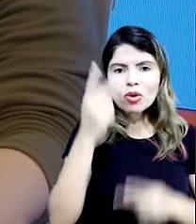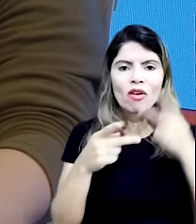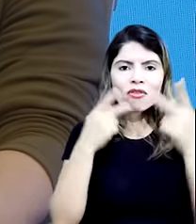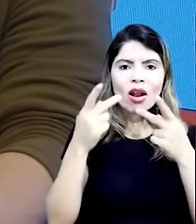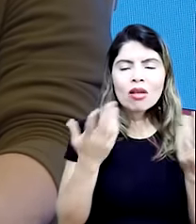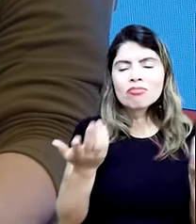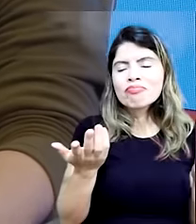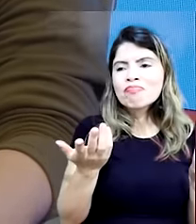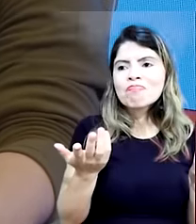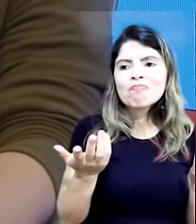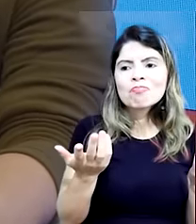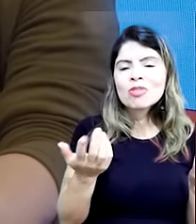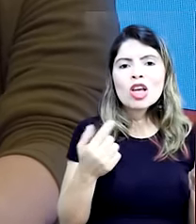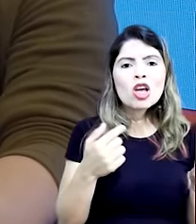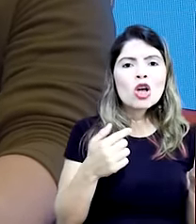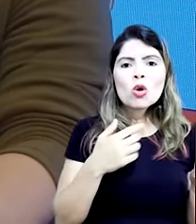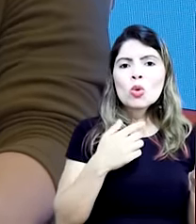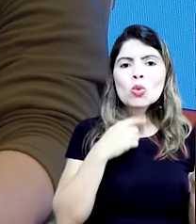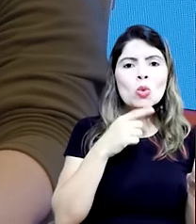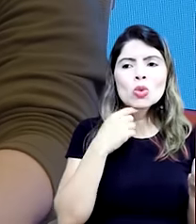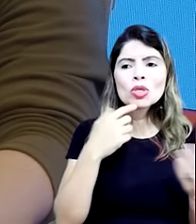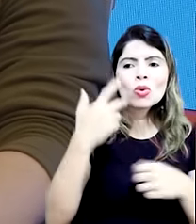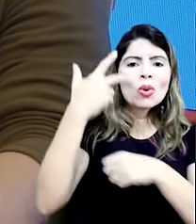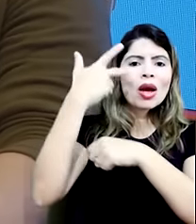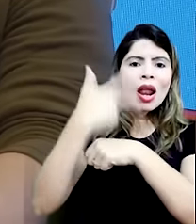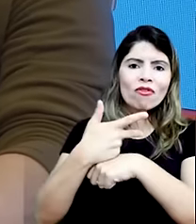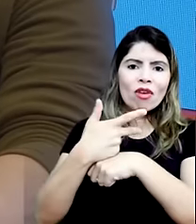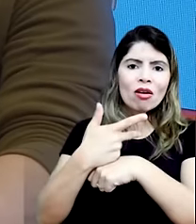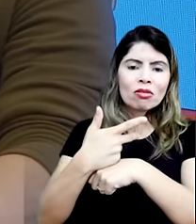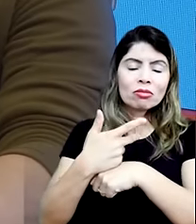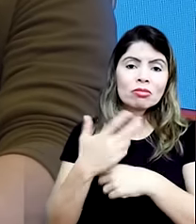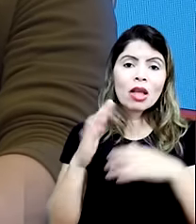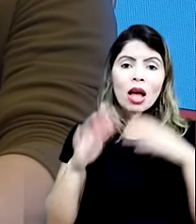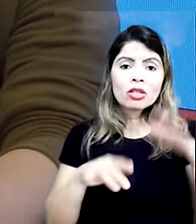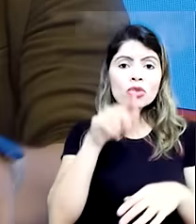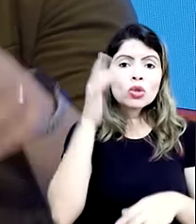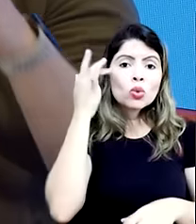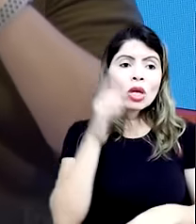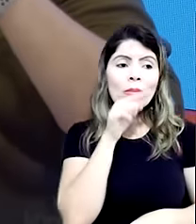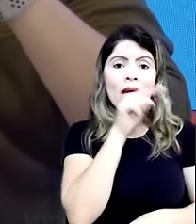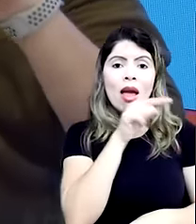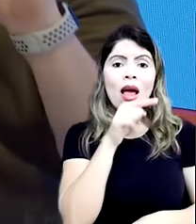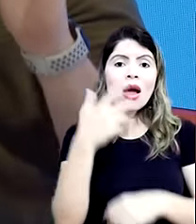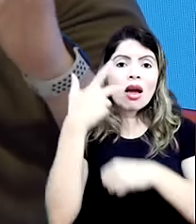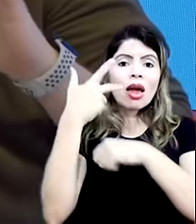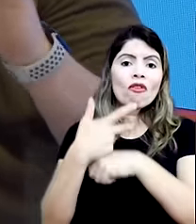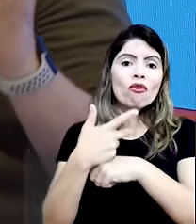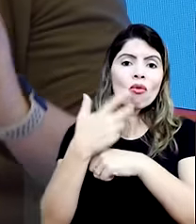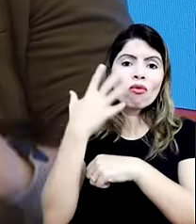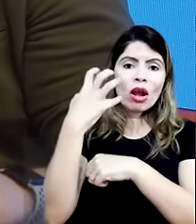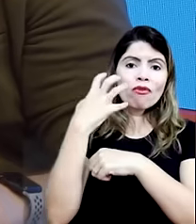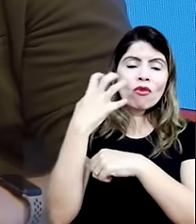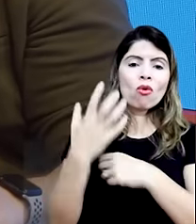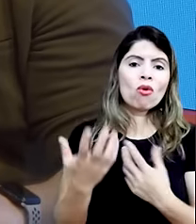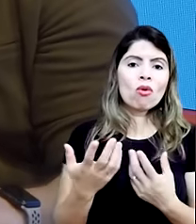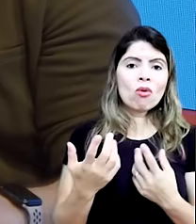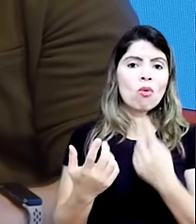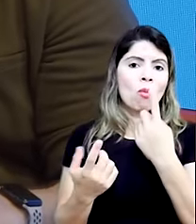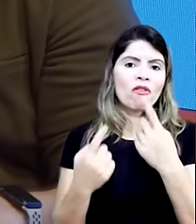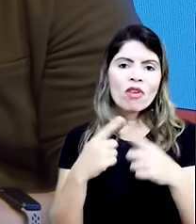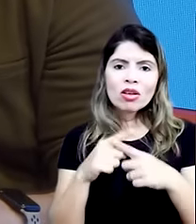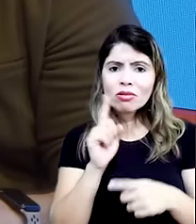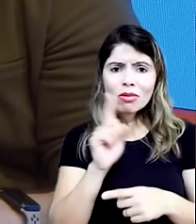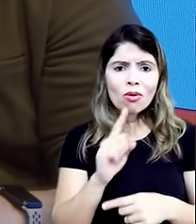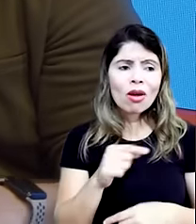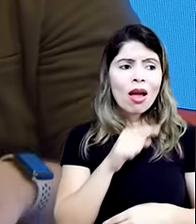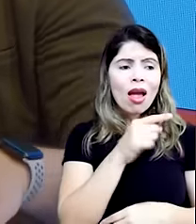dom que por exemplo a Kate tem para gravar você não sabe quantas vezes ela grav a gente tenta gravar às vezes fala nossa eu tentei 10 você vai ver a fal mas eu